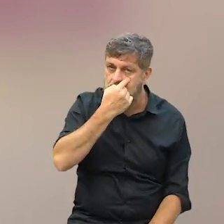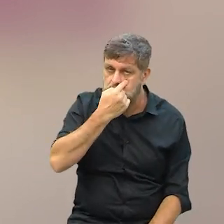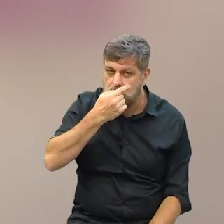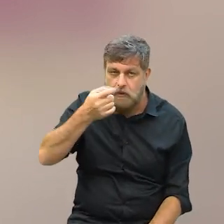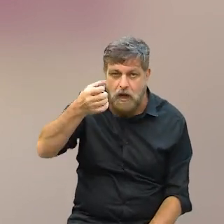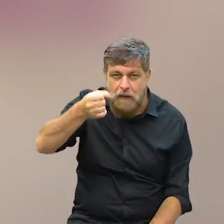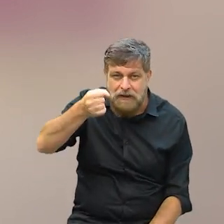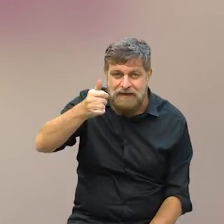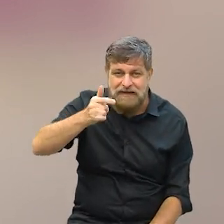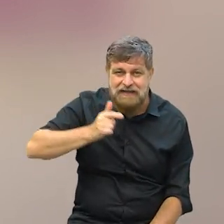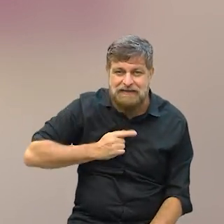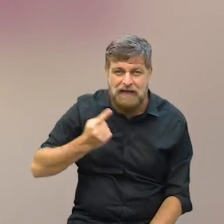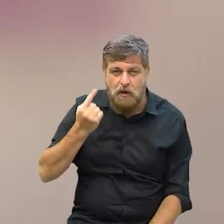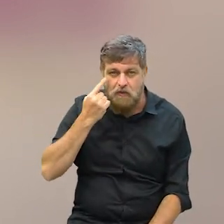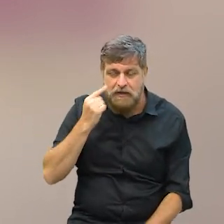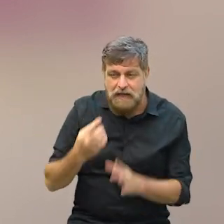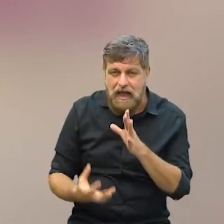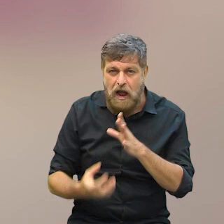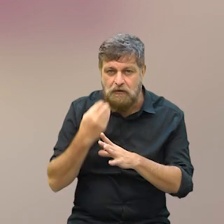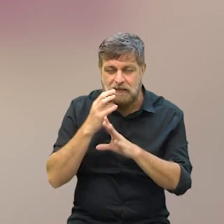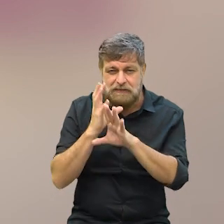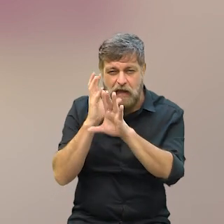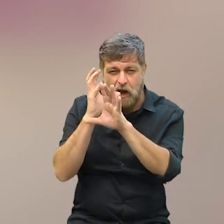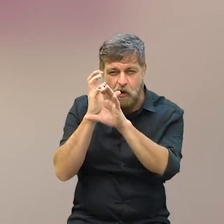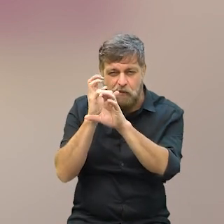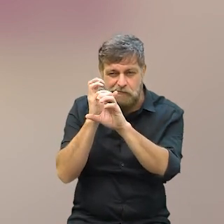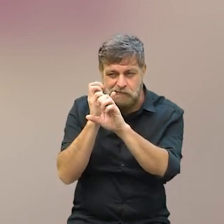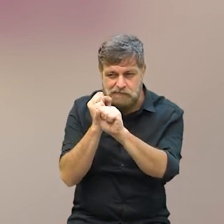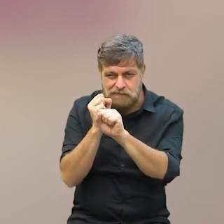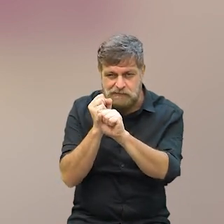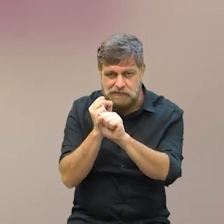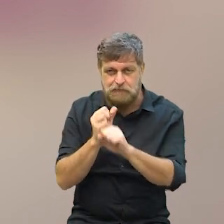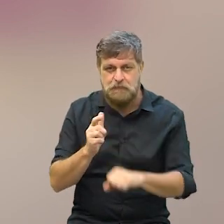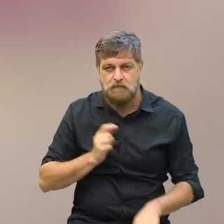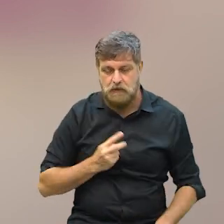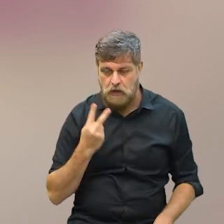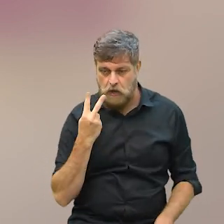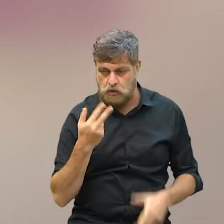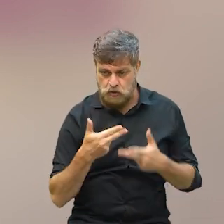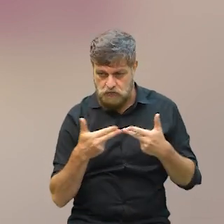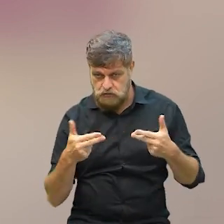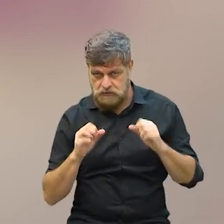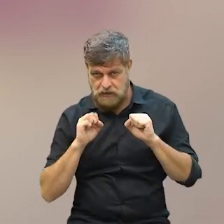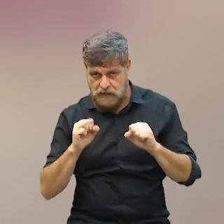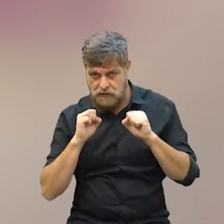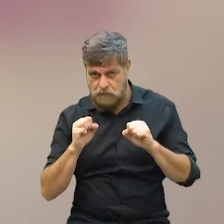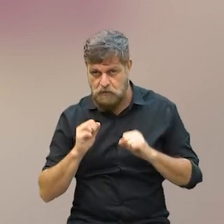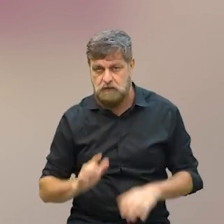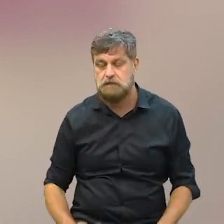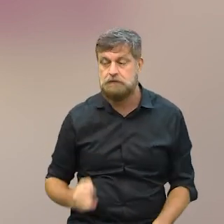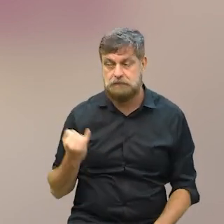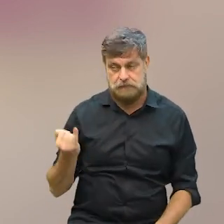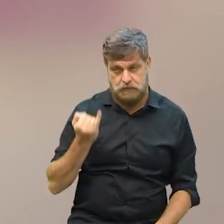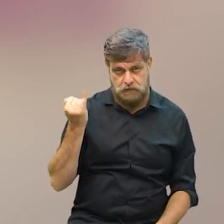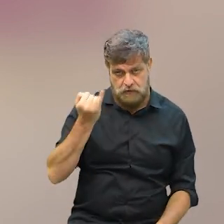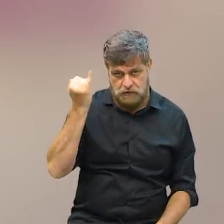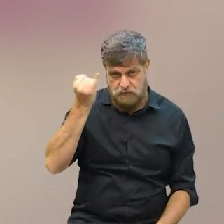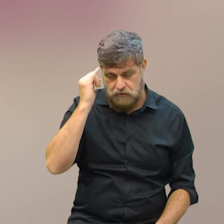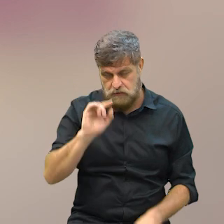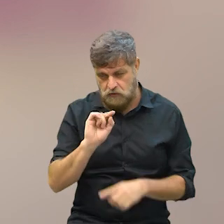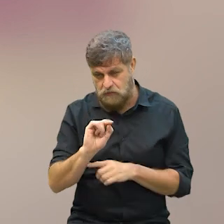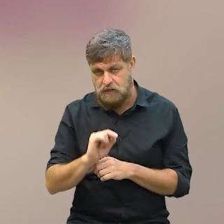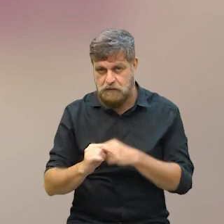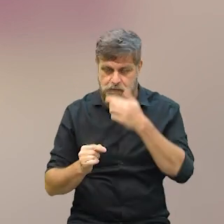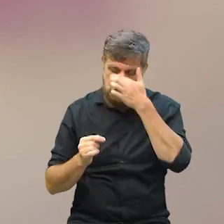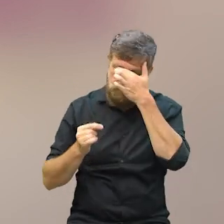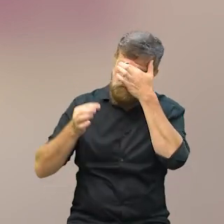eles costumam ter vasoconstritores, tá? E aí o que acontece? Tem duas coisas que são super importantes quando